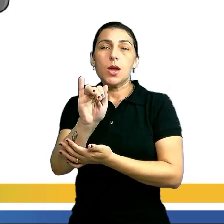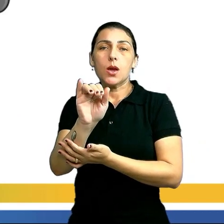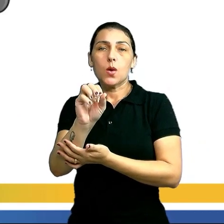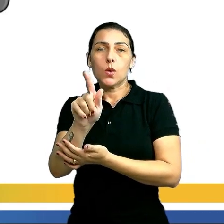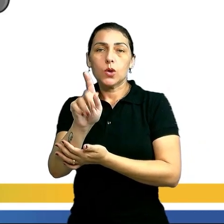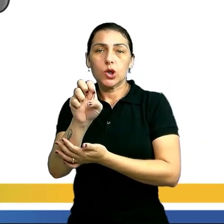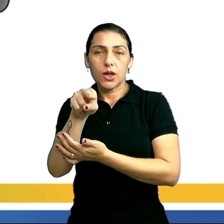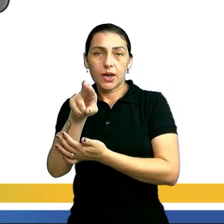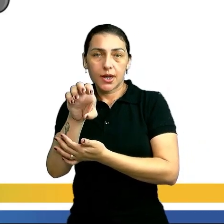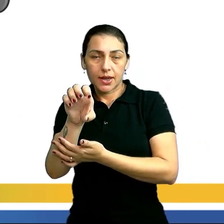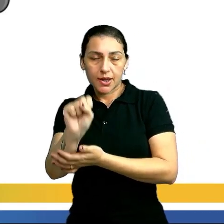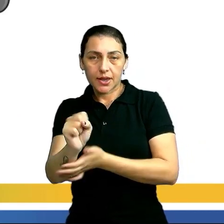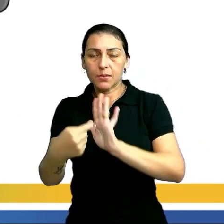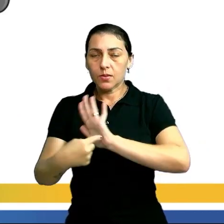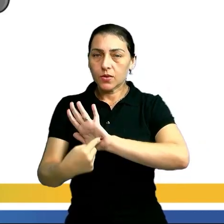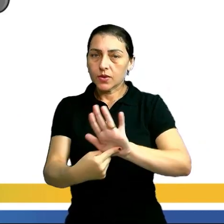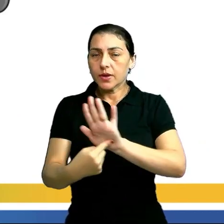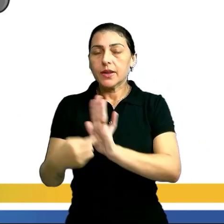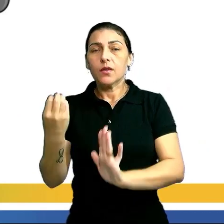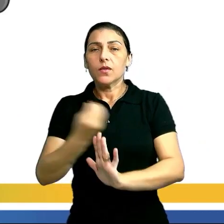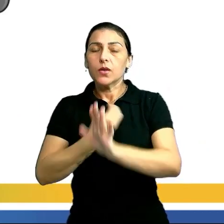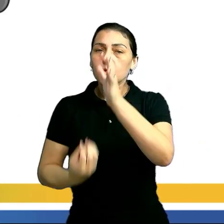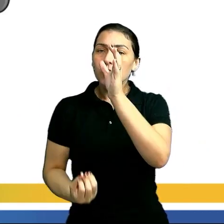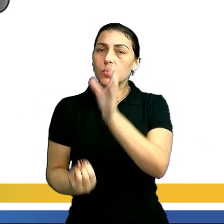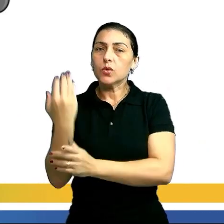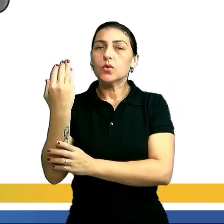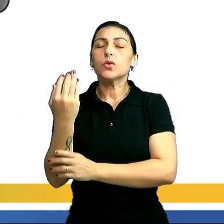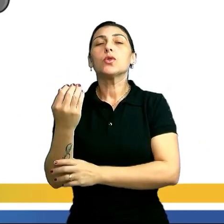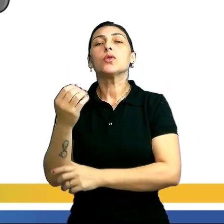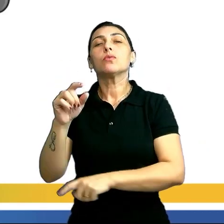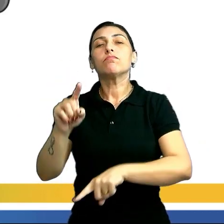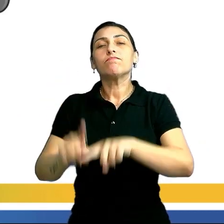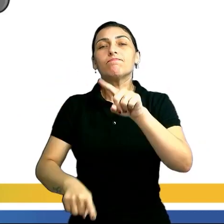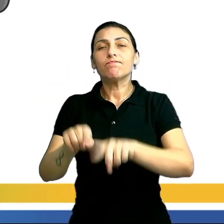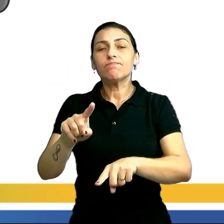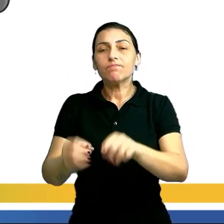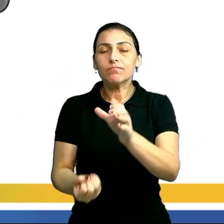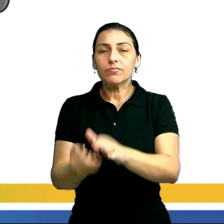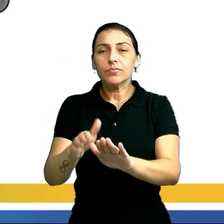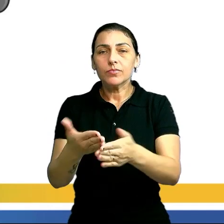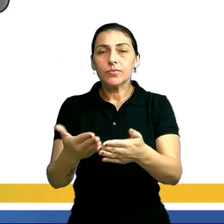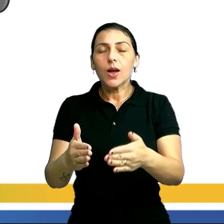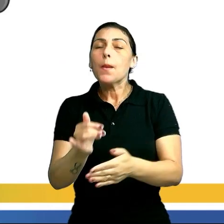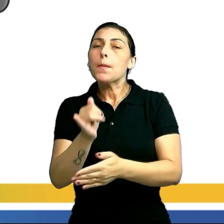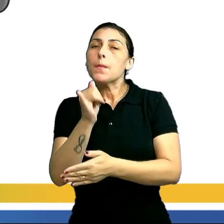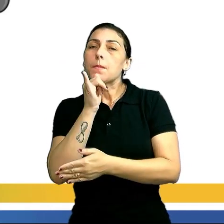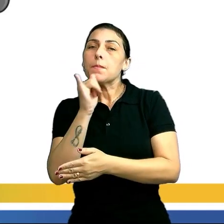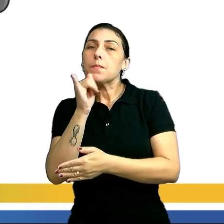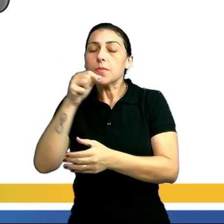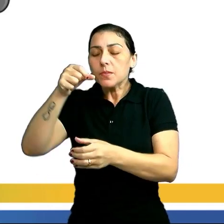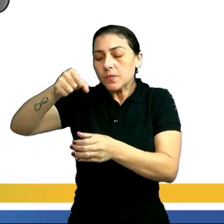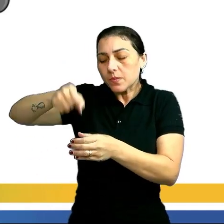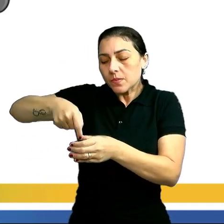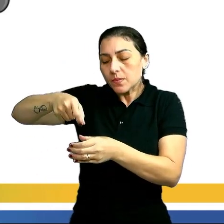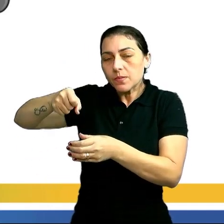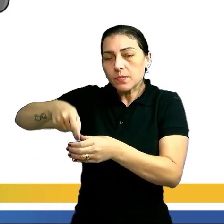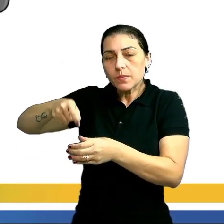durante muito tempo, indicando que a vida surge da matéria inanimada. Por exemplo, grãos de